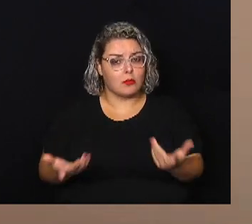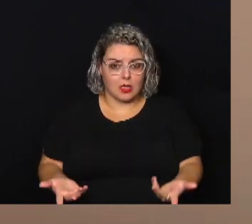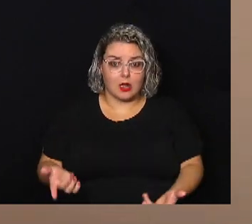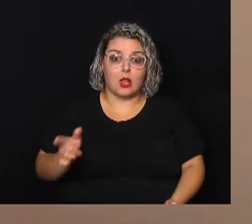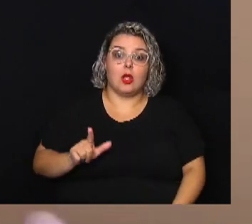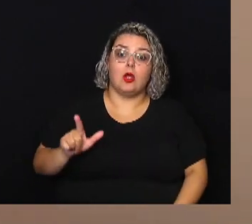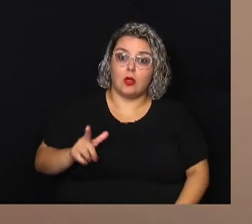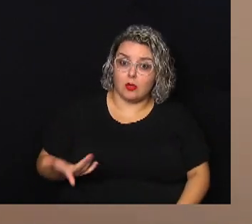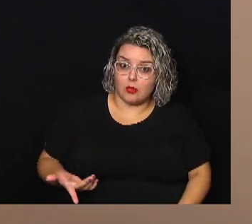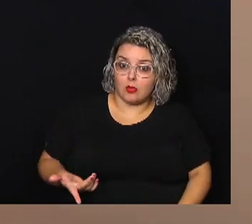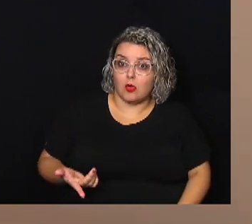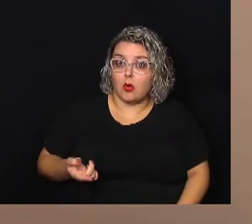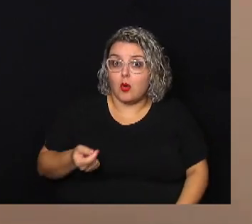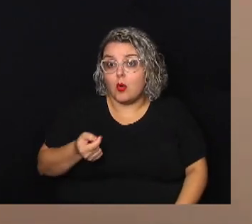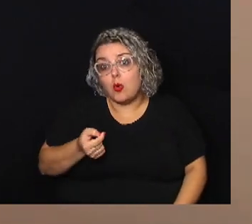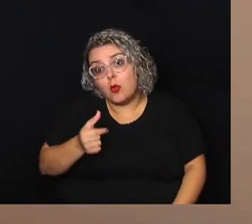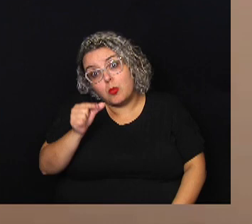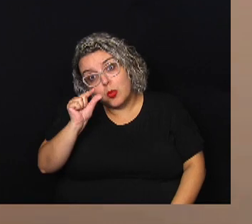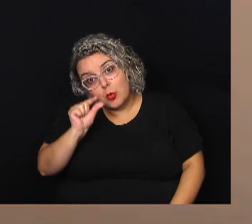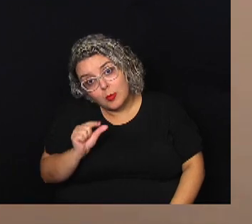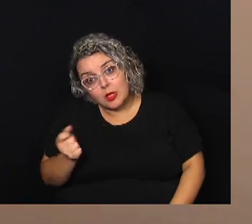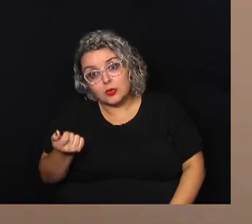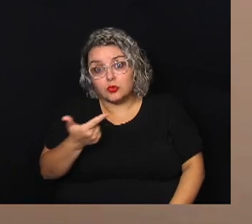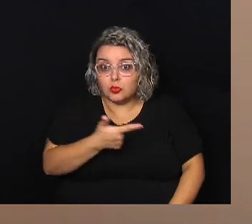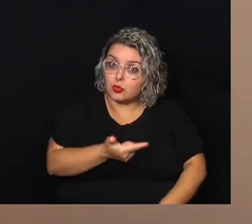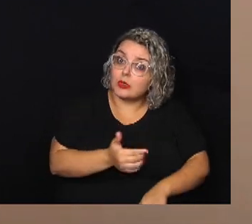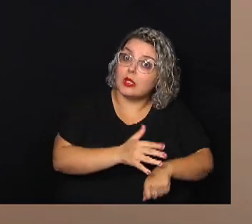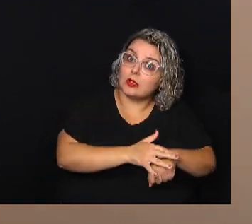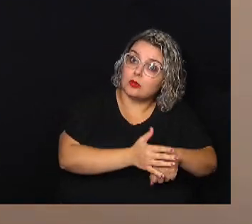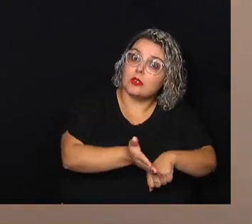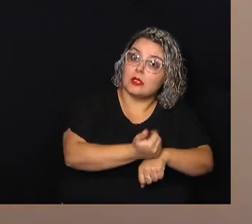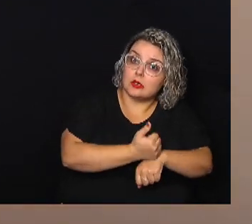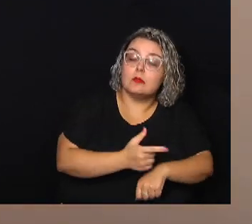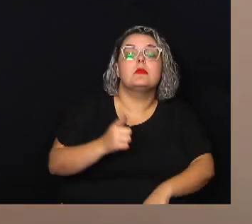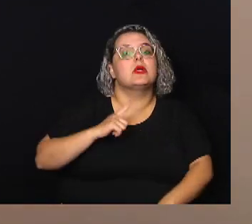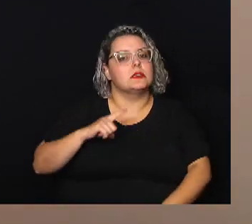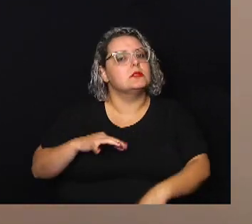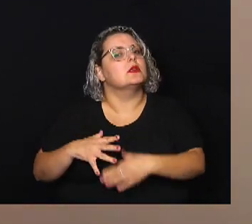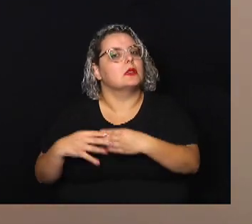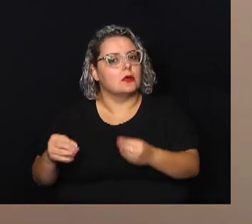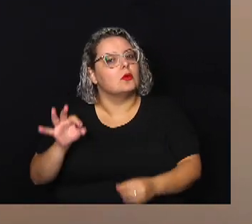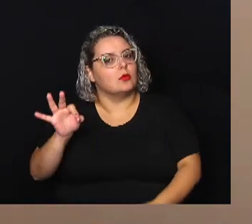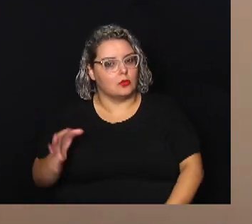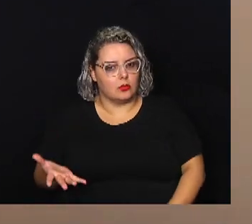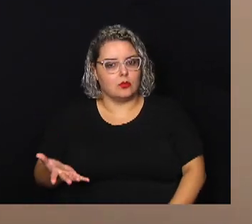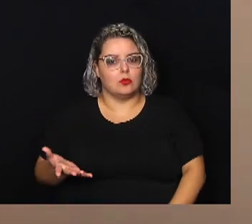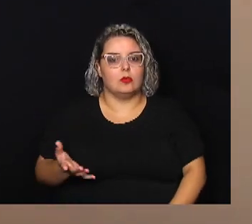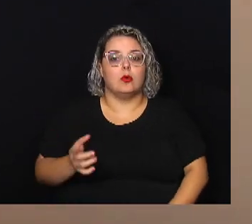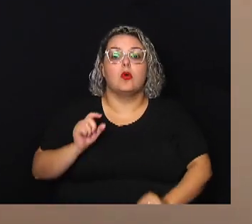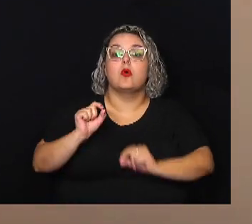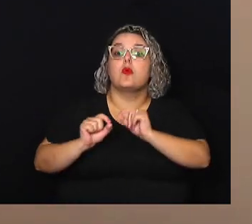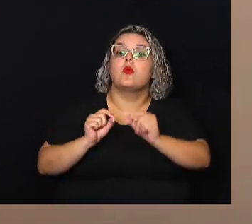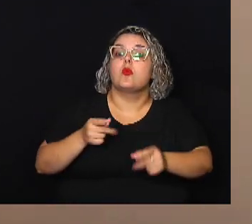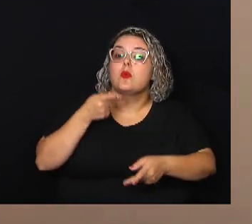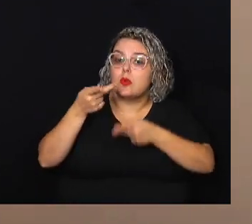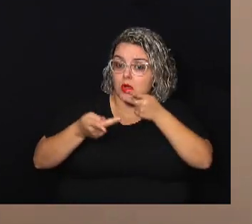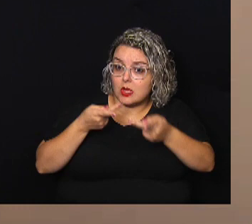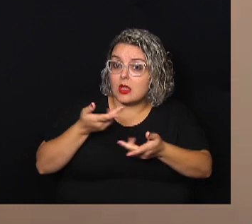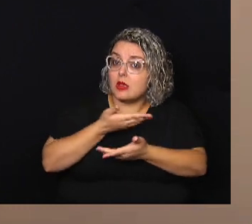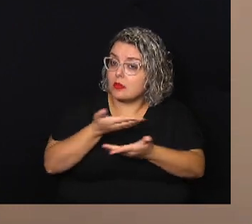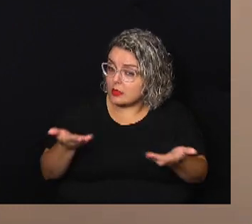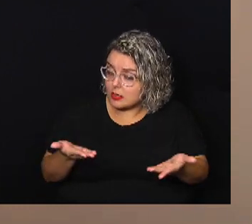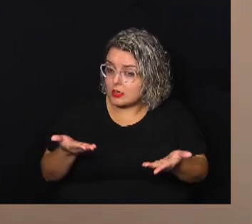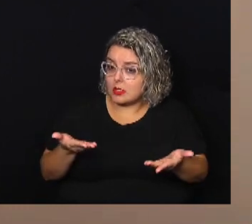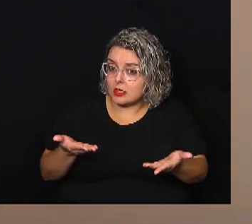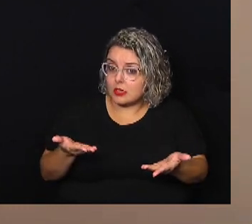é um pouco menor do que aquela doença precoce, mas ela ainda existe. O que eu tenho para dizer